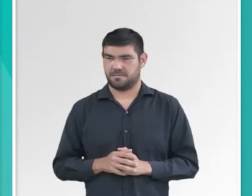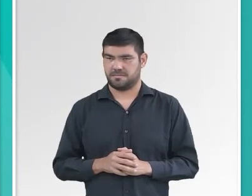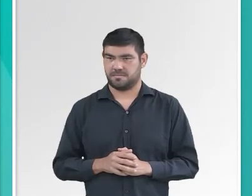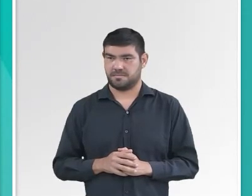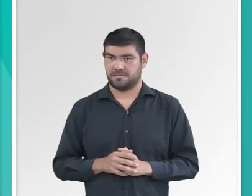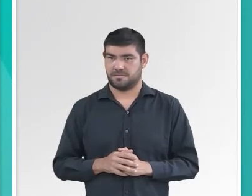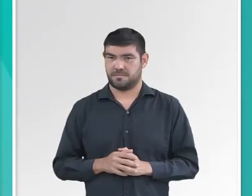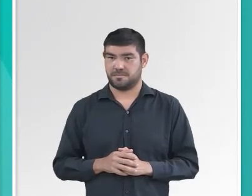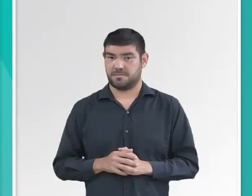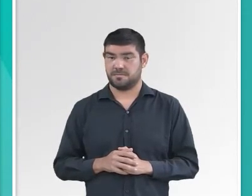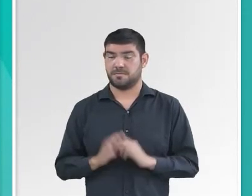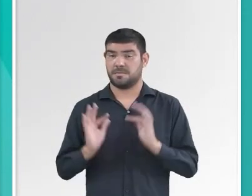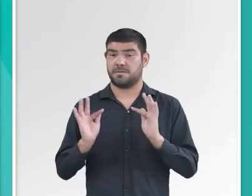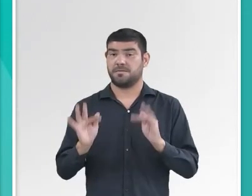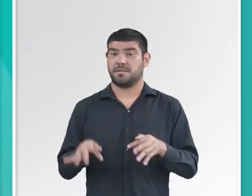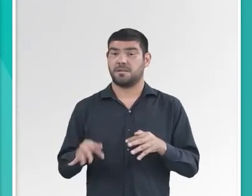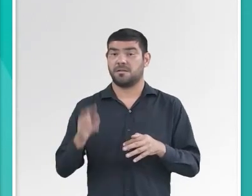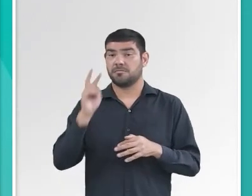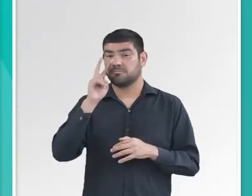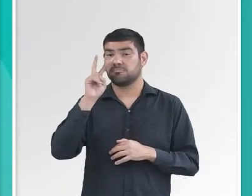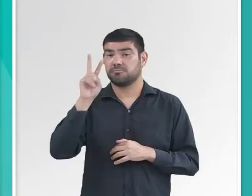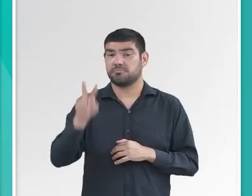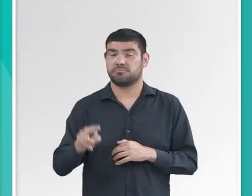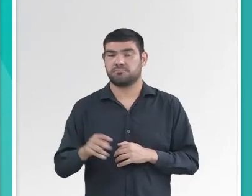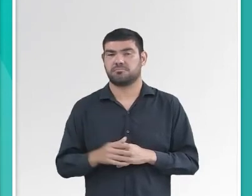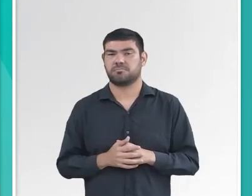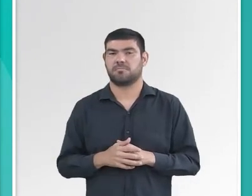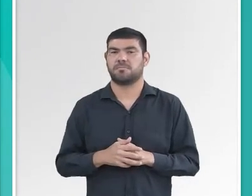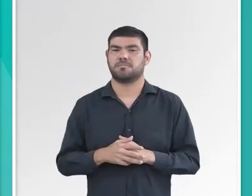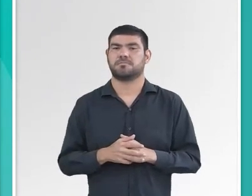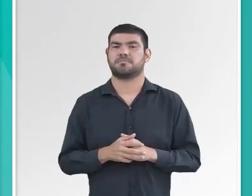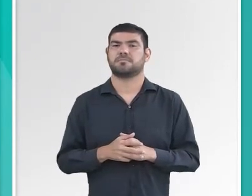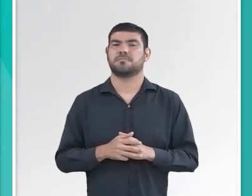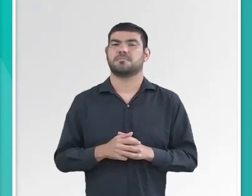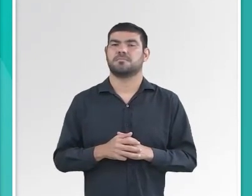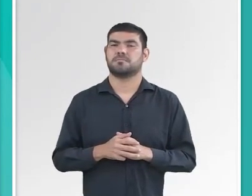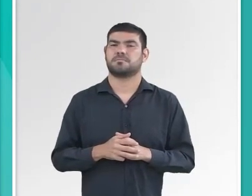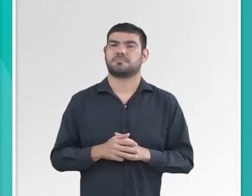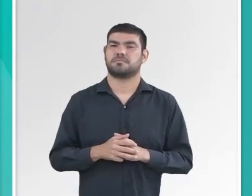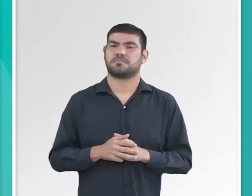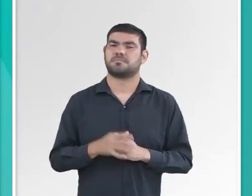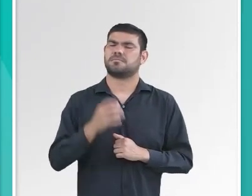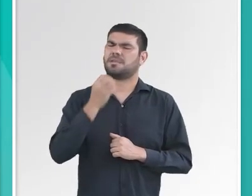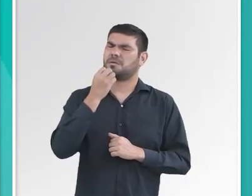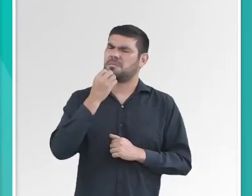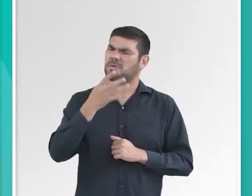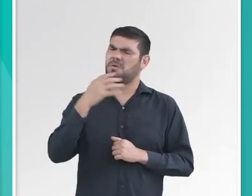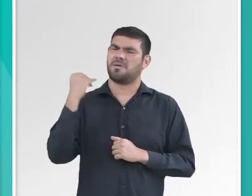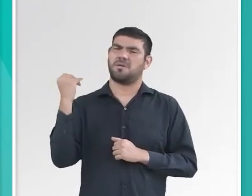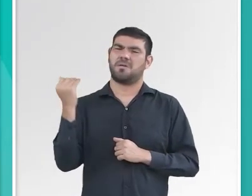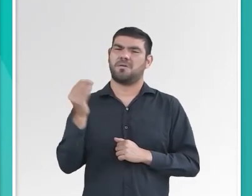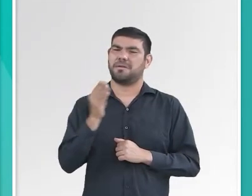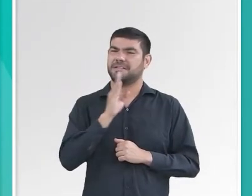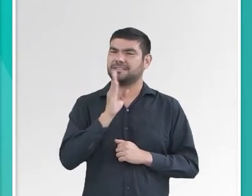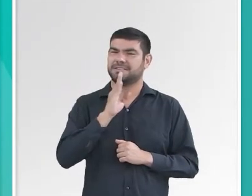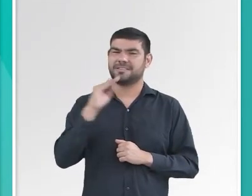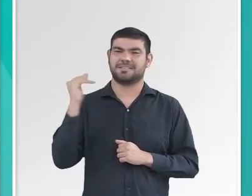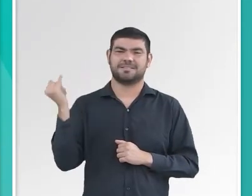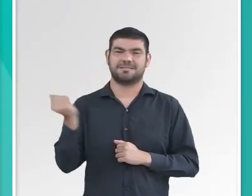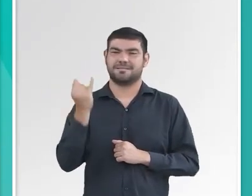diz nos últimos enunciados. Vale muito a pena conhecer, certo? Então